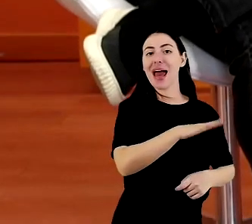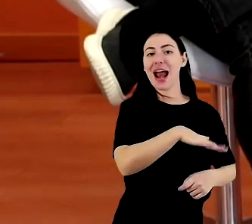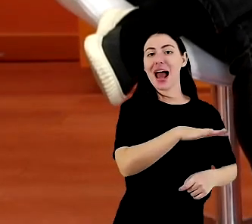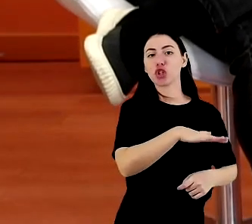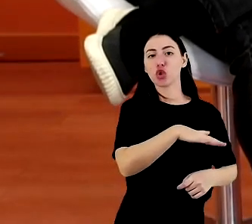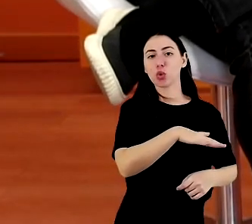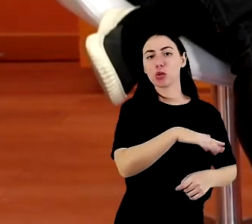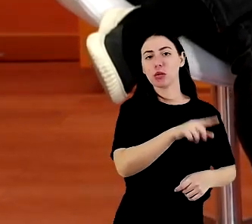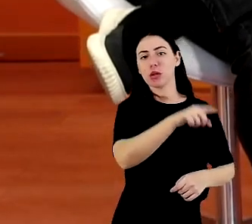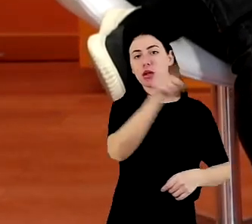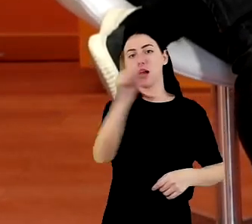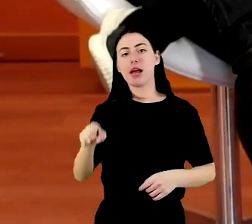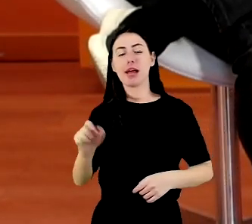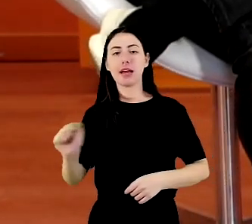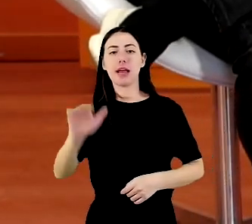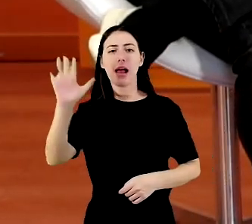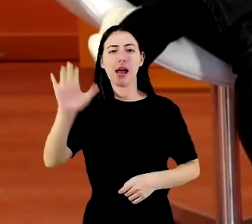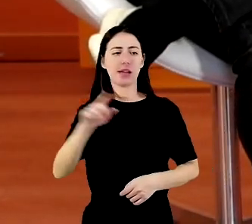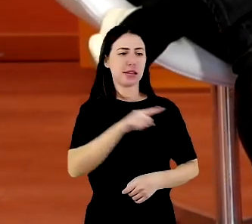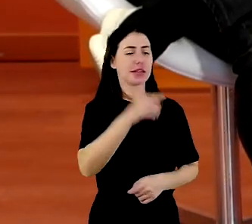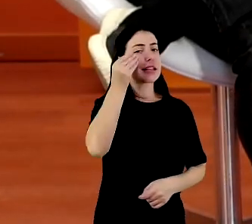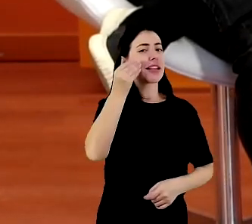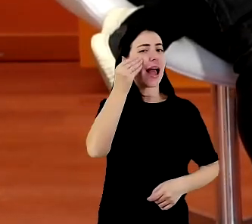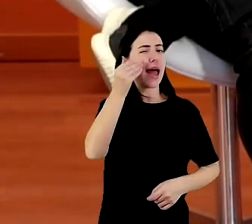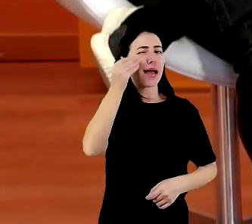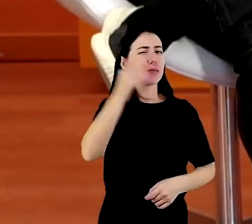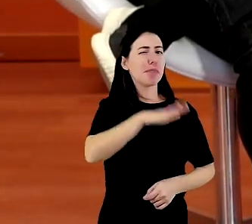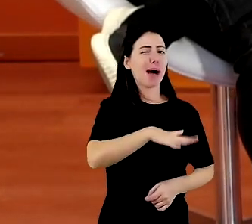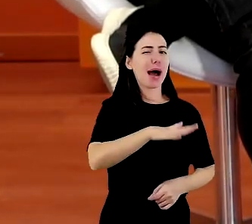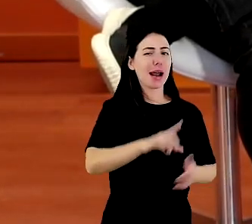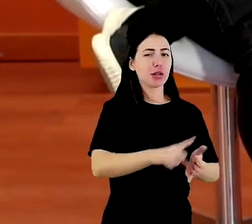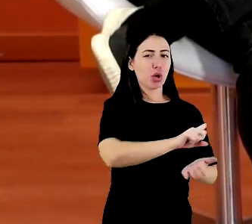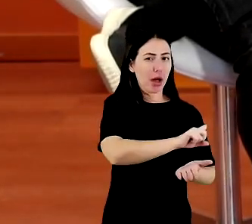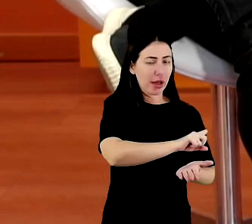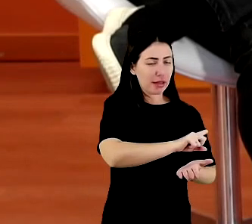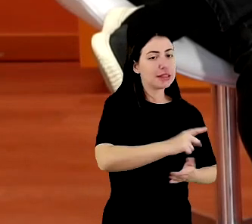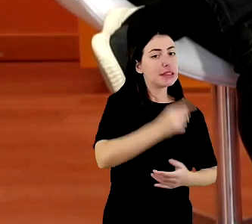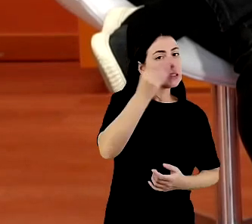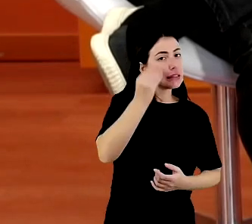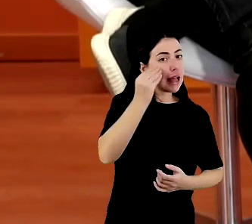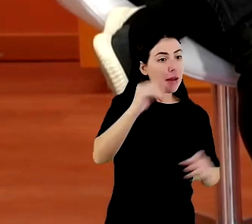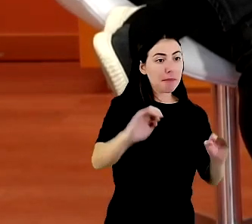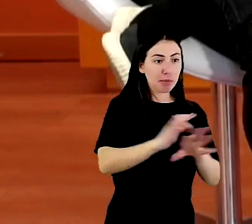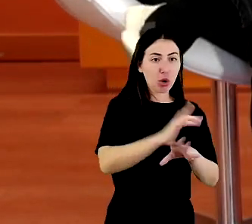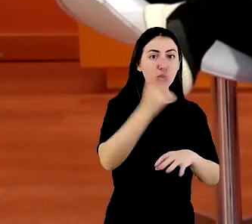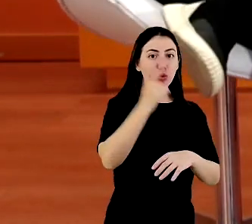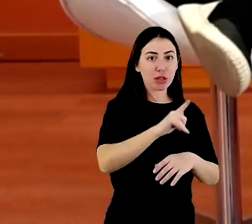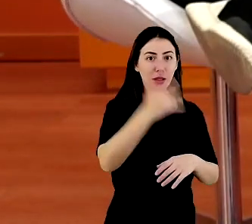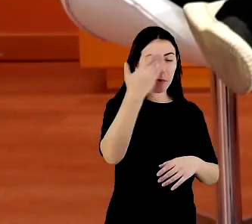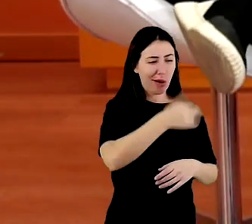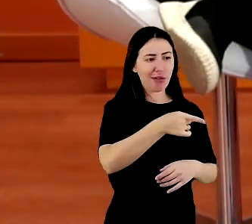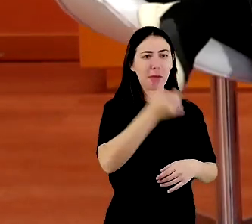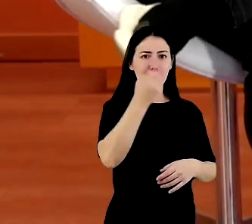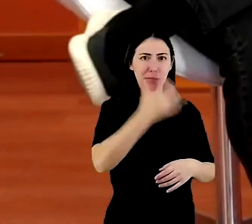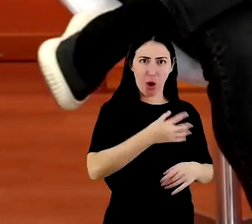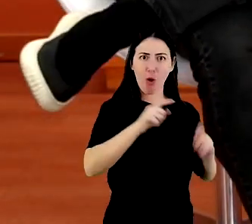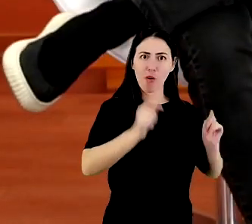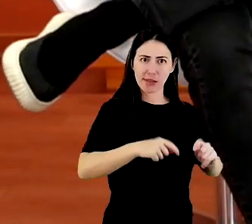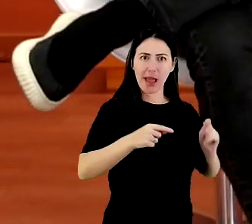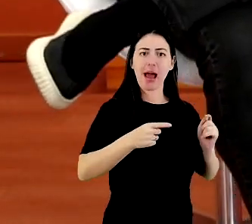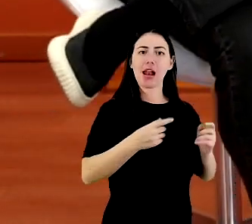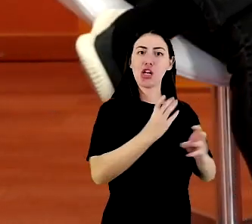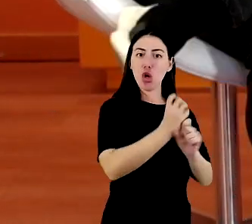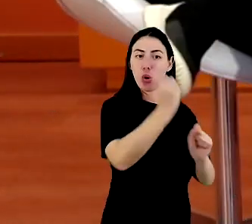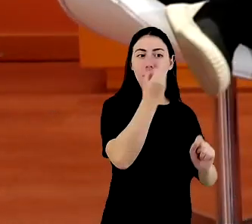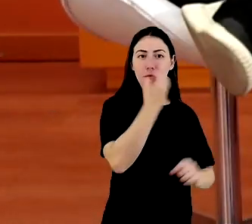mais interessante investir um pouco nessa startup, comprovar as hipóteses e aí crescer? E aí isso, Empower, tem servido muito bem. Foi